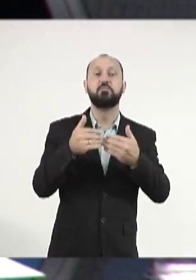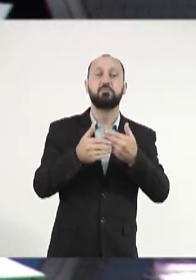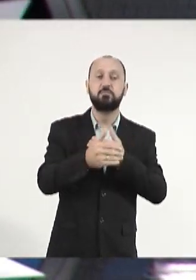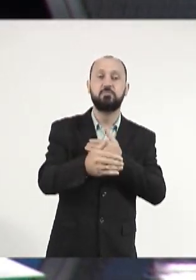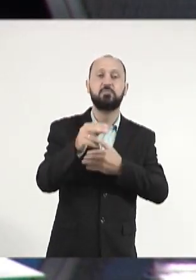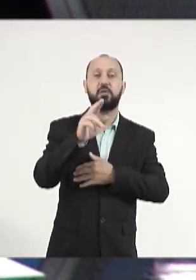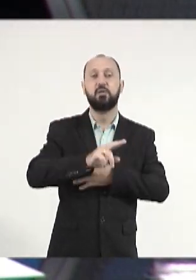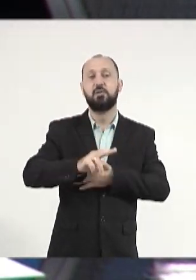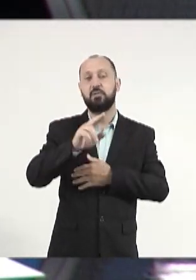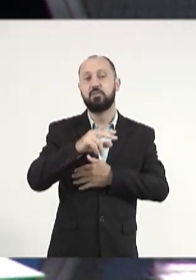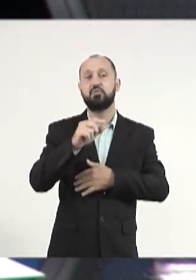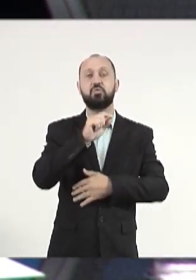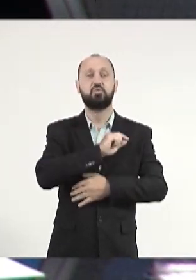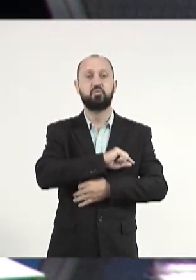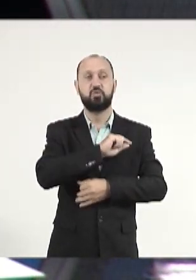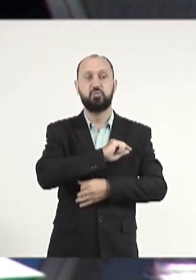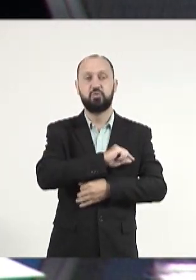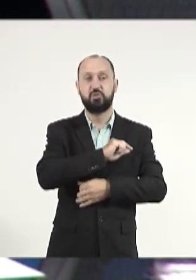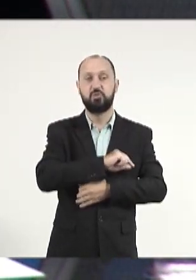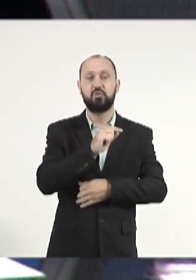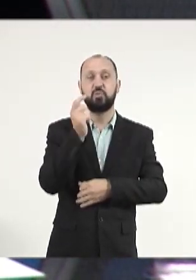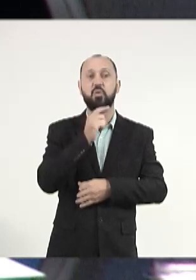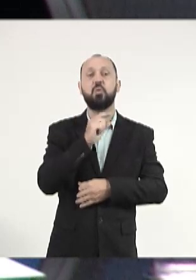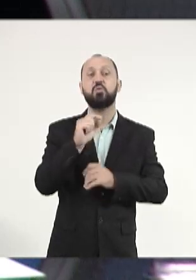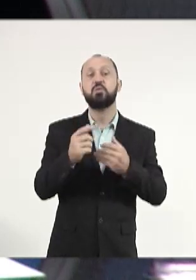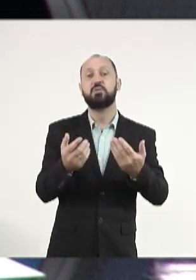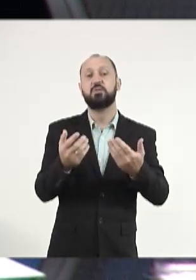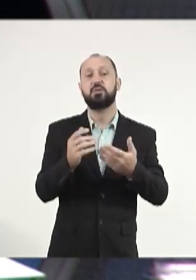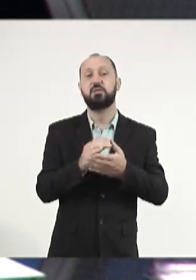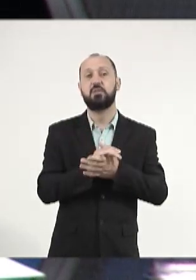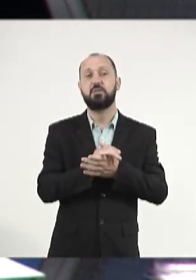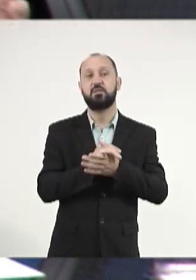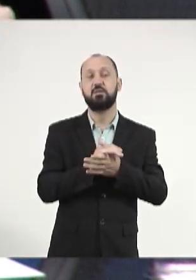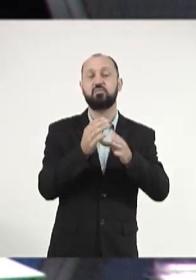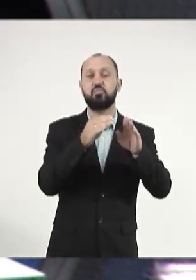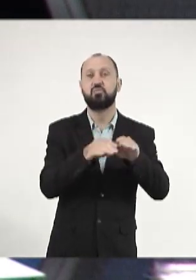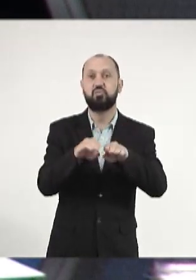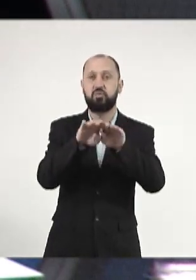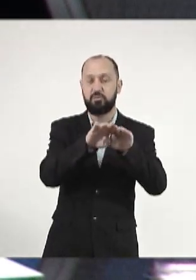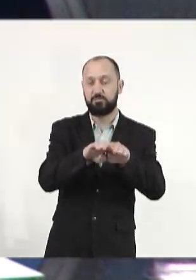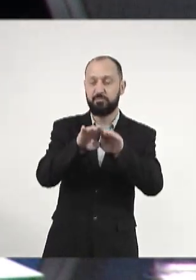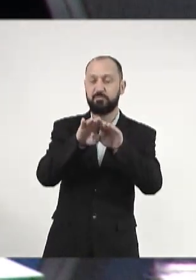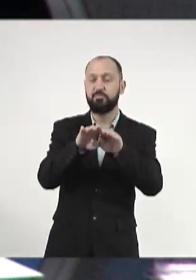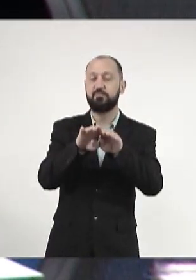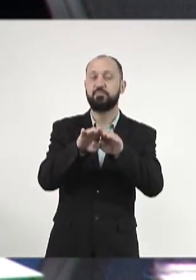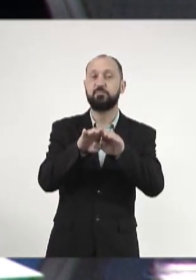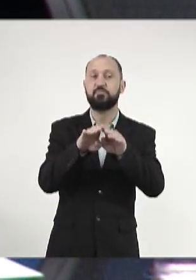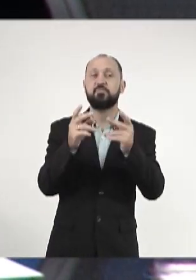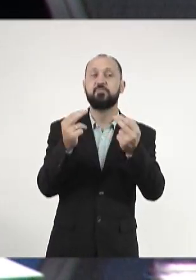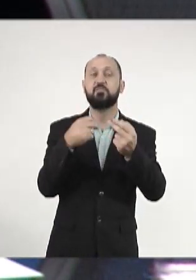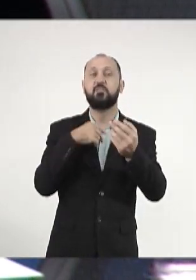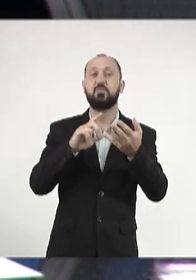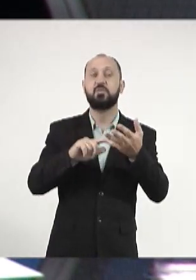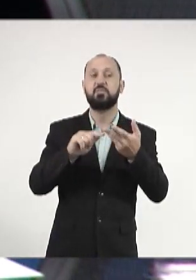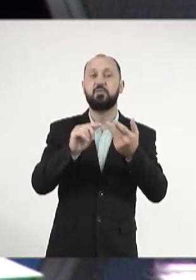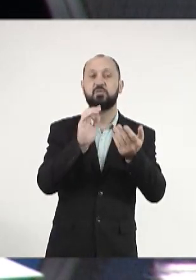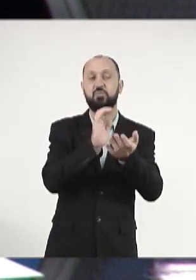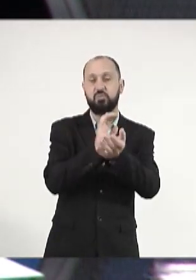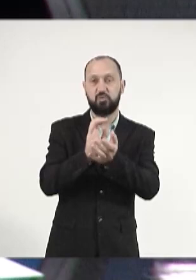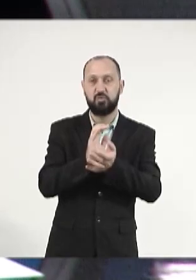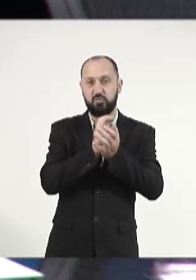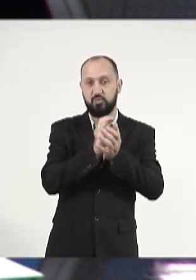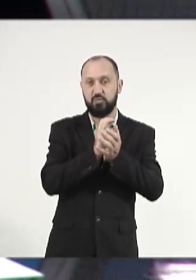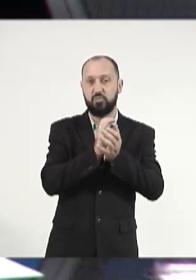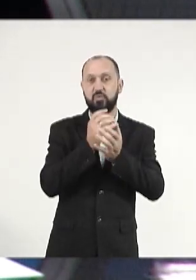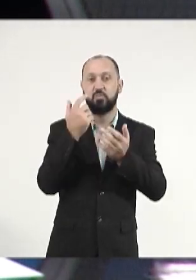através de um salário que possa ser equalizado conforme várias categorias